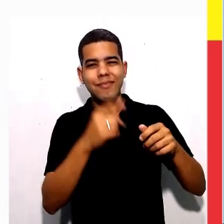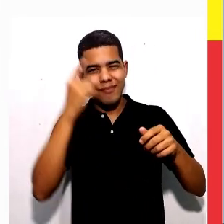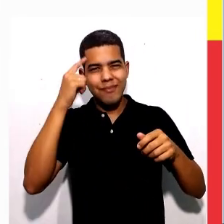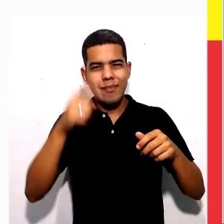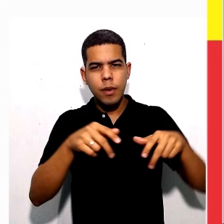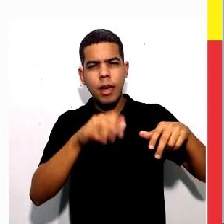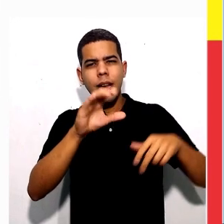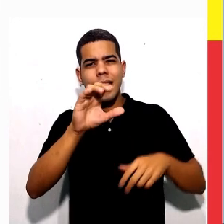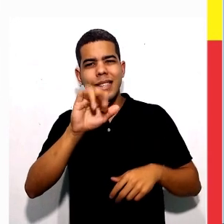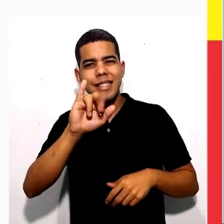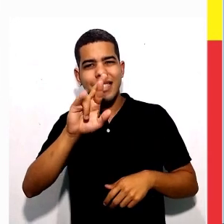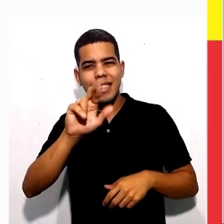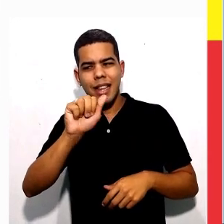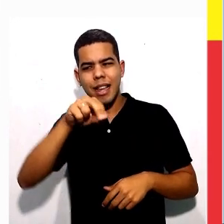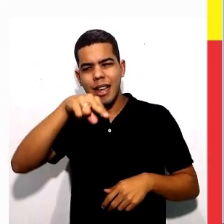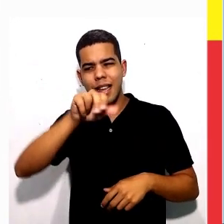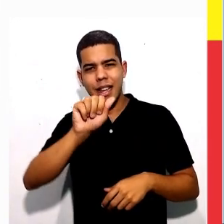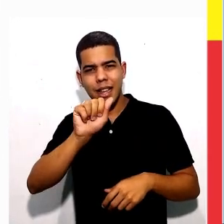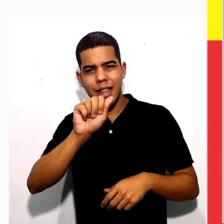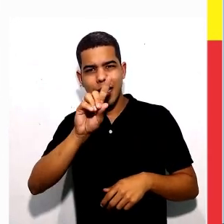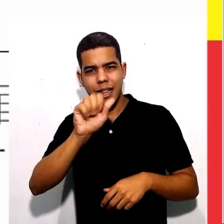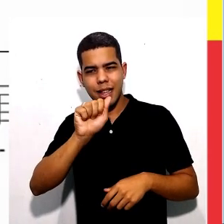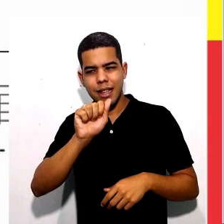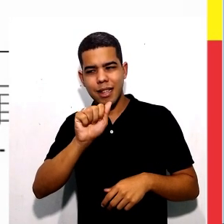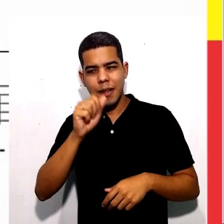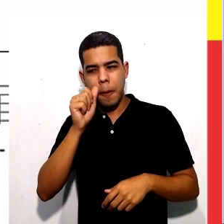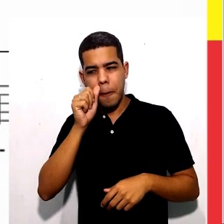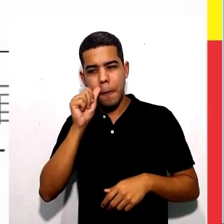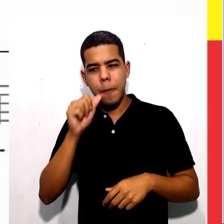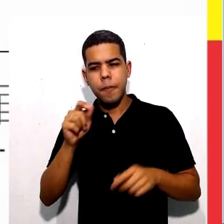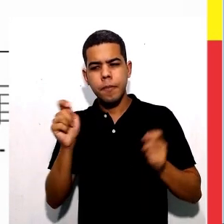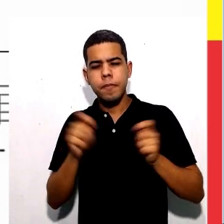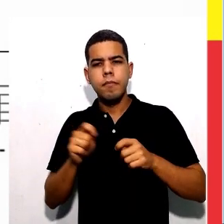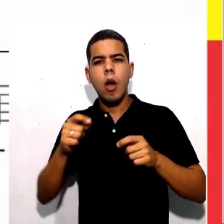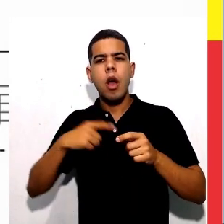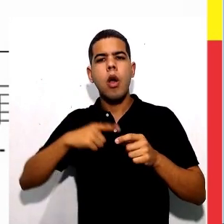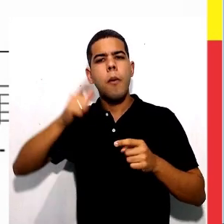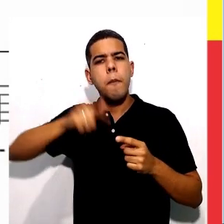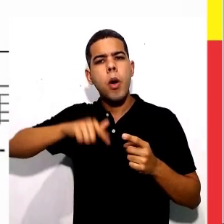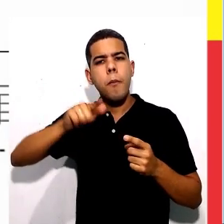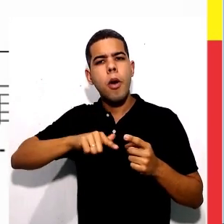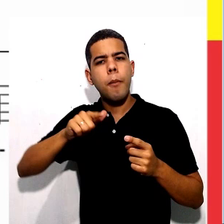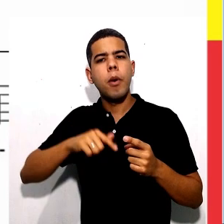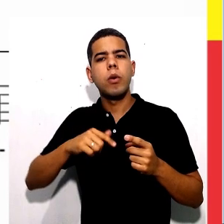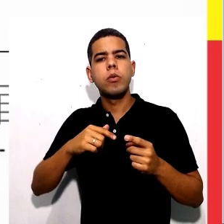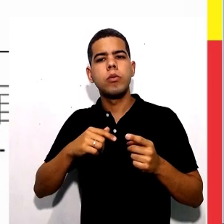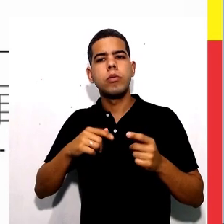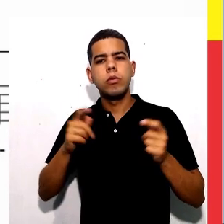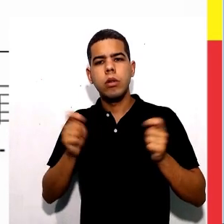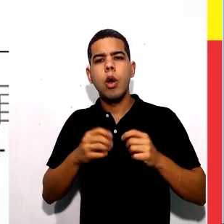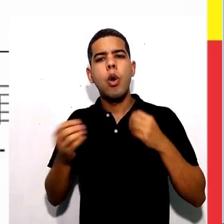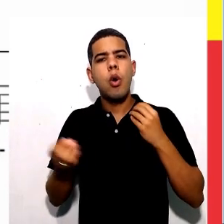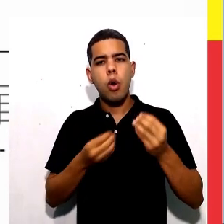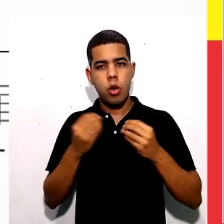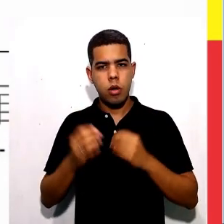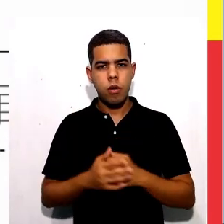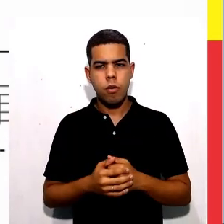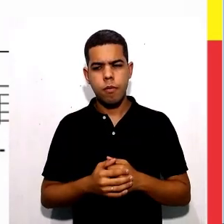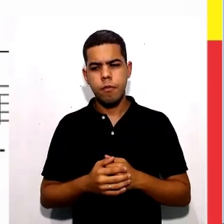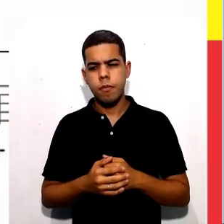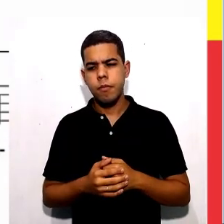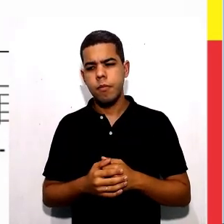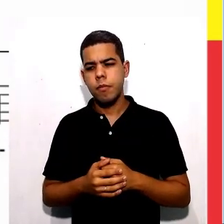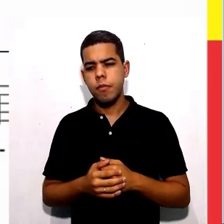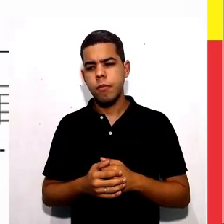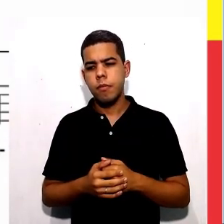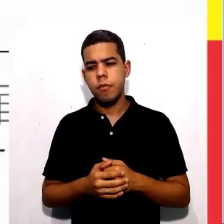repetir. Então, ó, como é essa a ciranda, cirandinha? Veja agora.